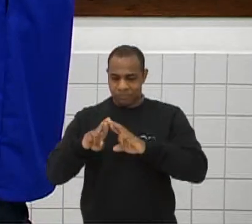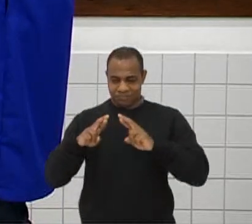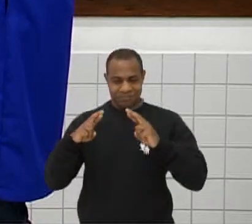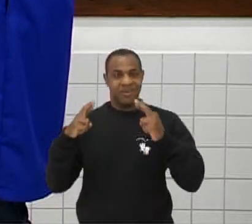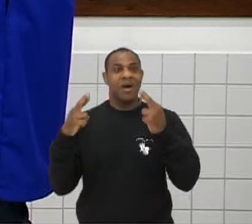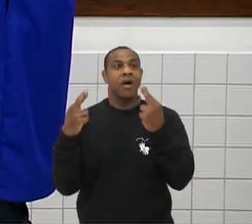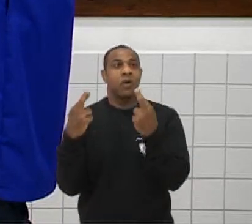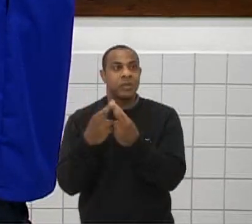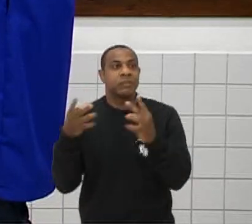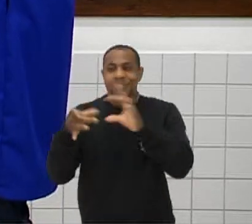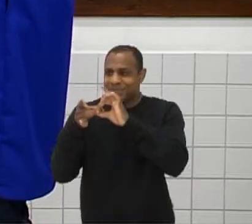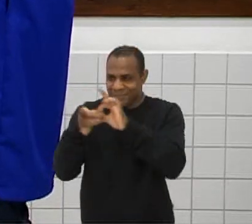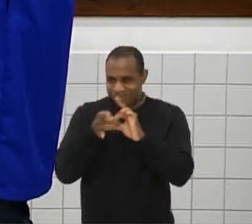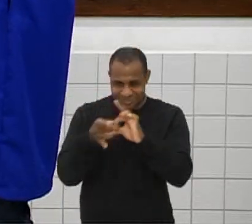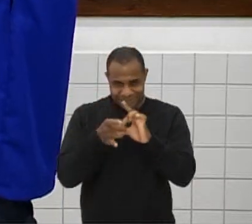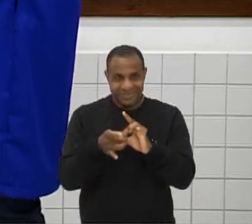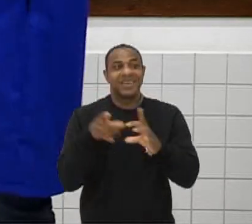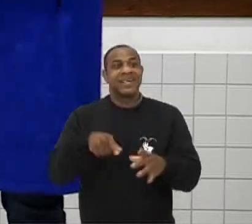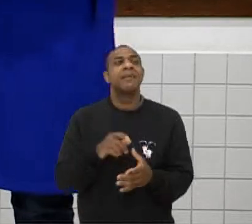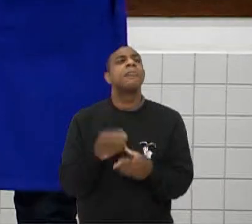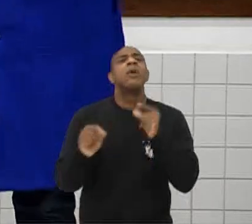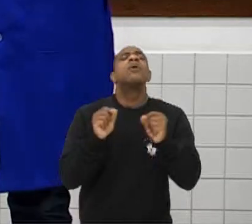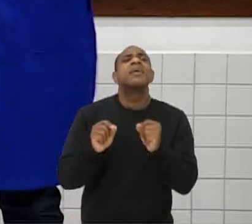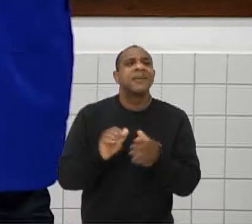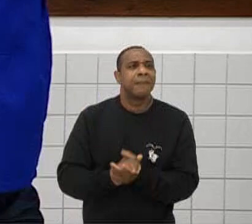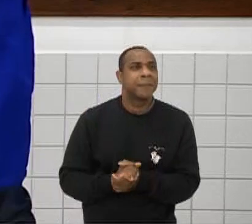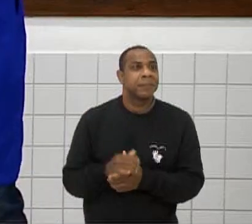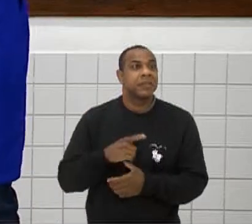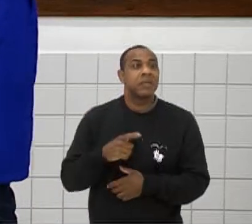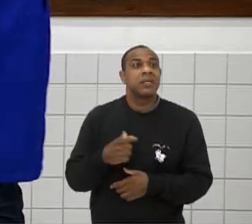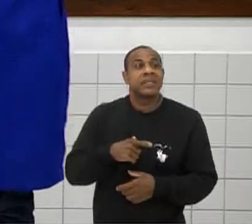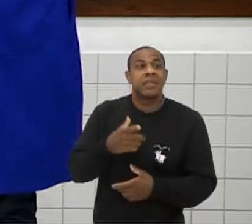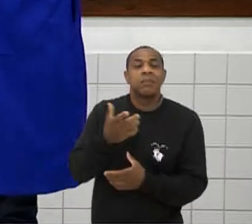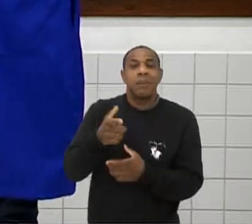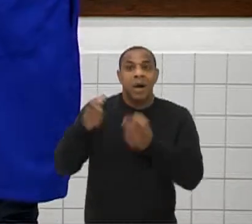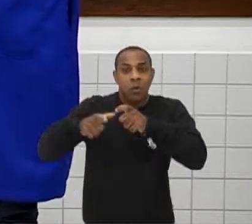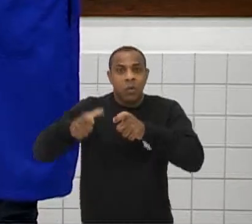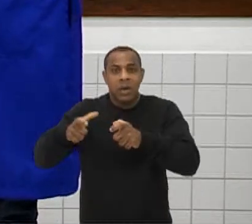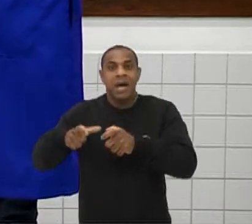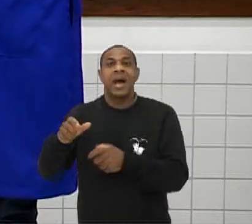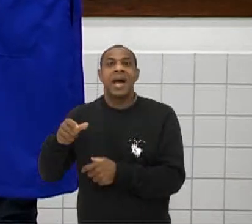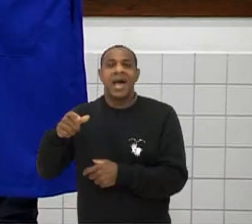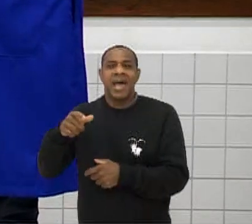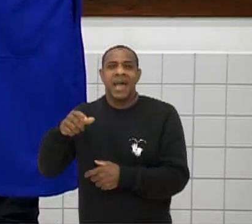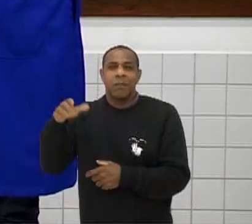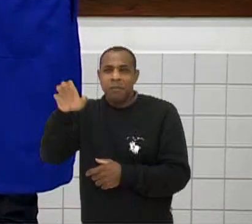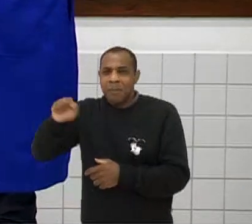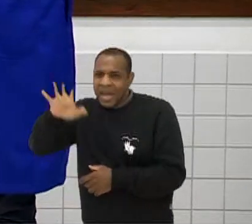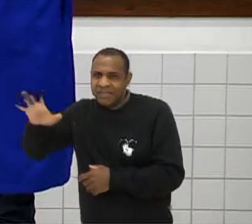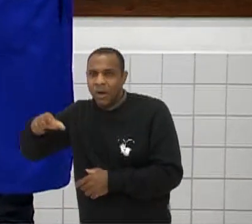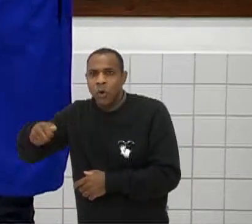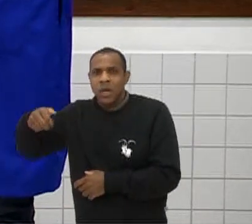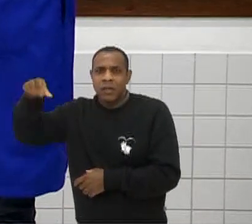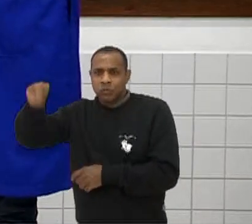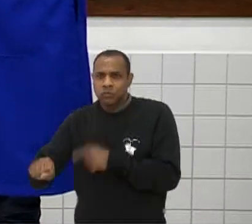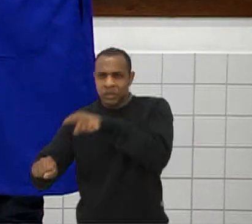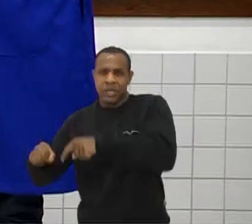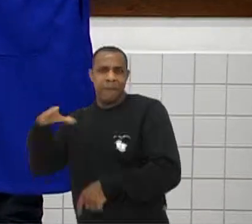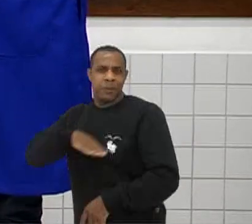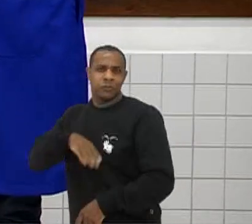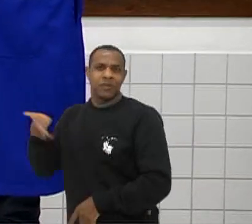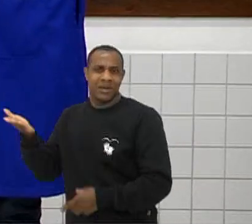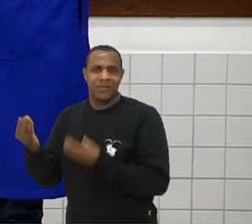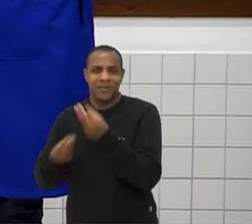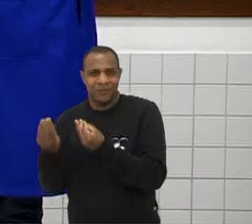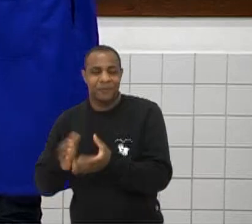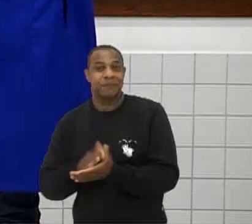a Algarves. O que era Algarves? É uma região do sul de Portugal, tá? Então fazia parte do próprio Portugal. Então o